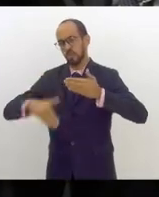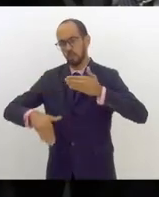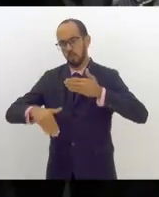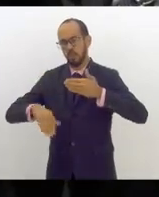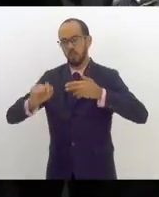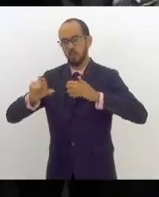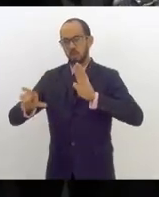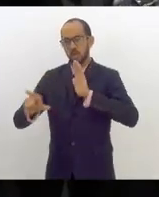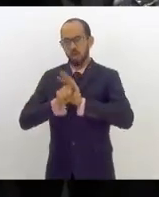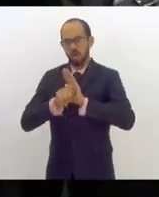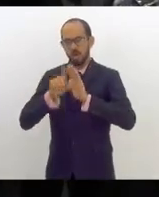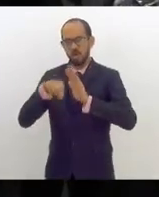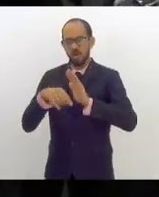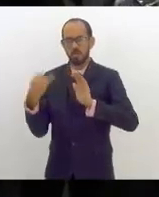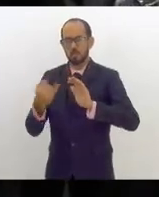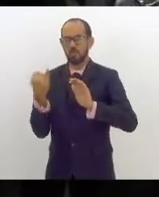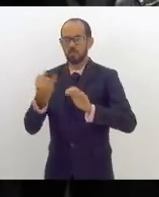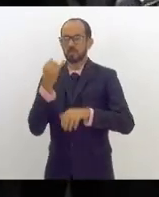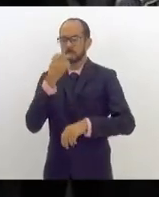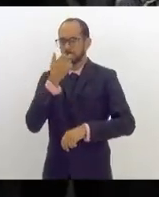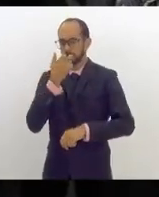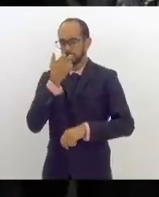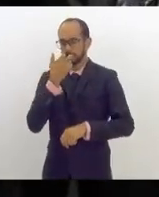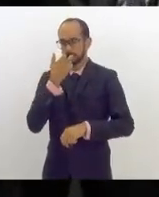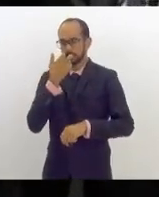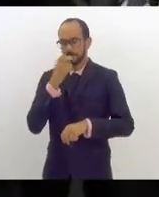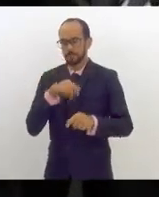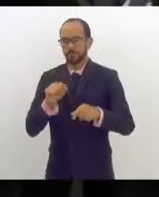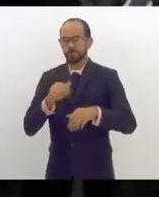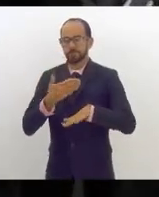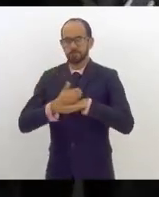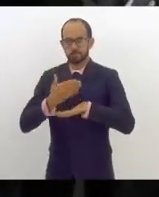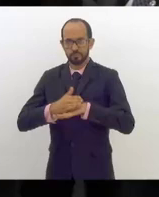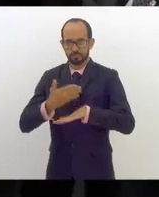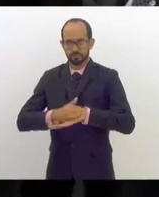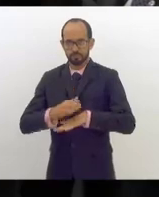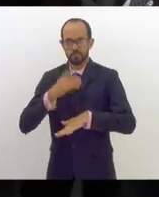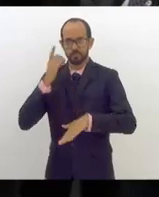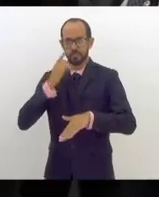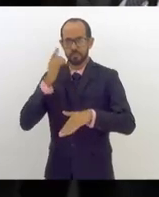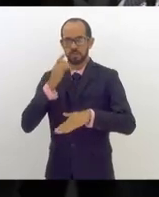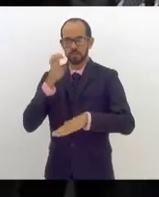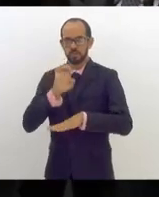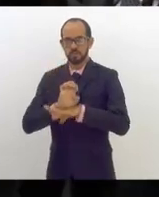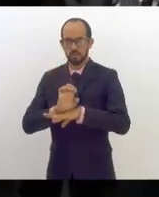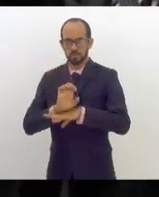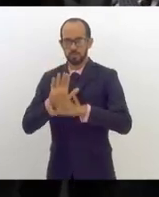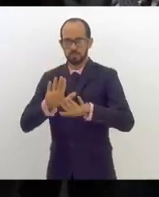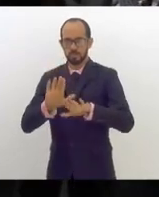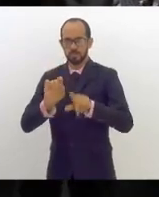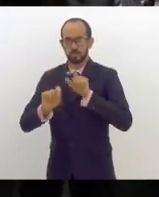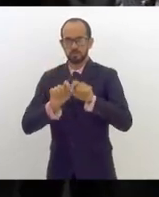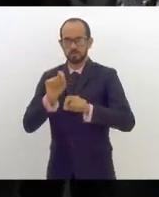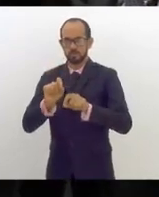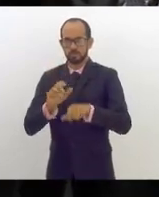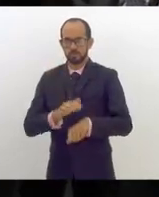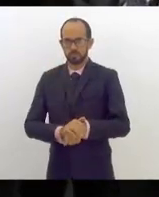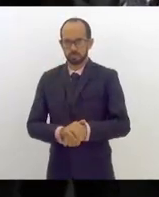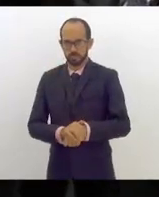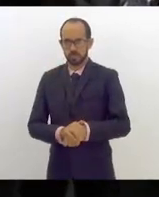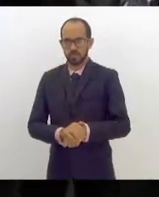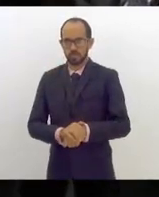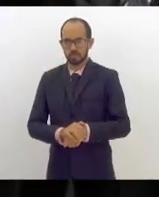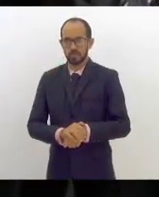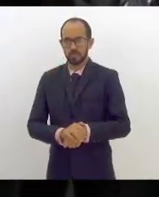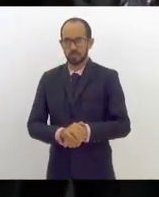absolutamente relevante sou ponto de vista do exercício do mandato de deputado estadual no entanto como muito bem